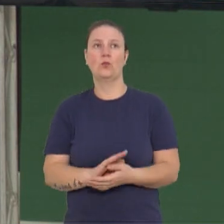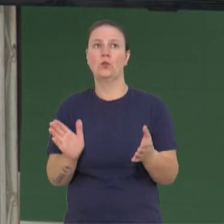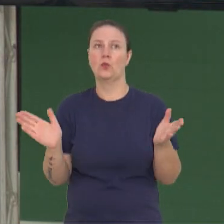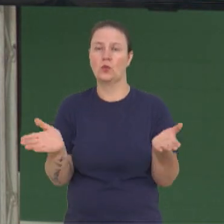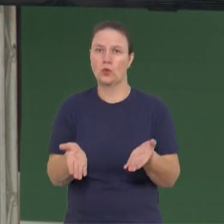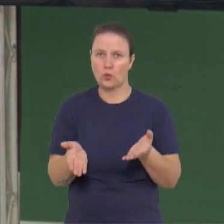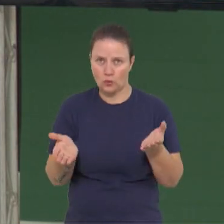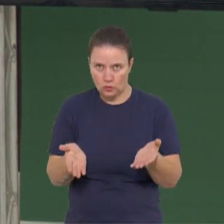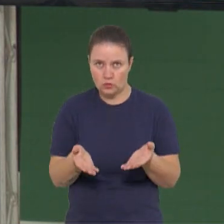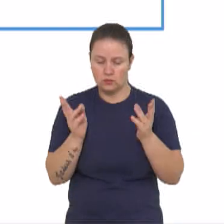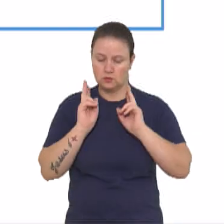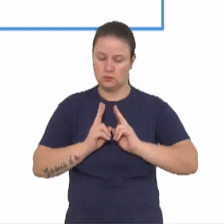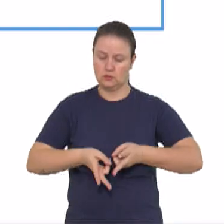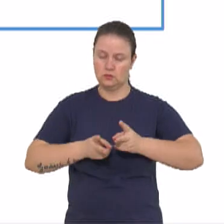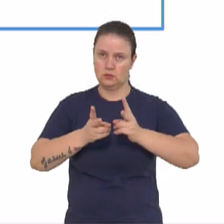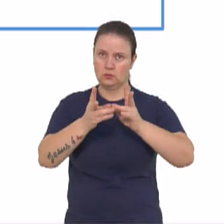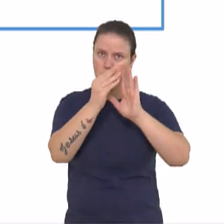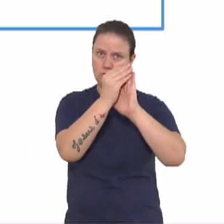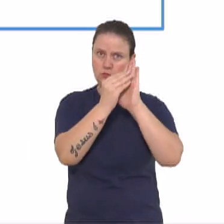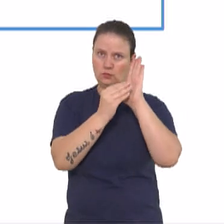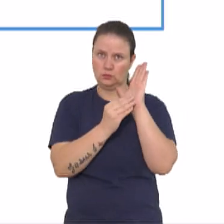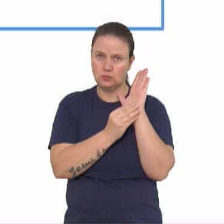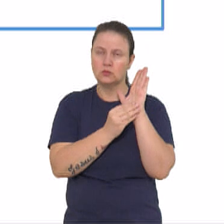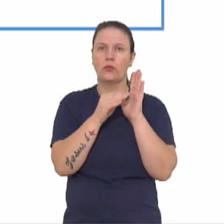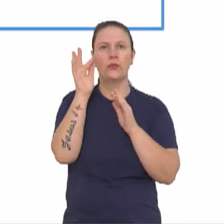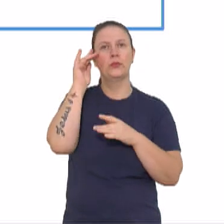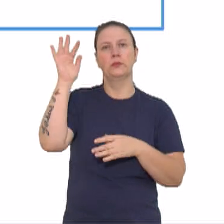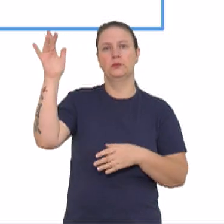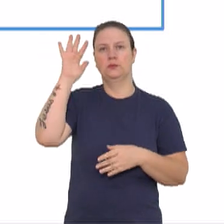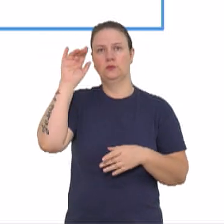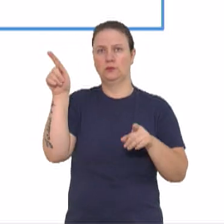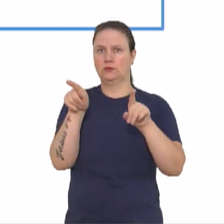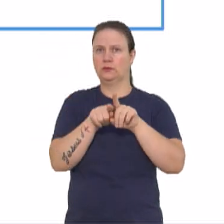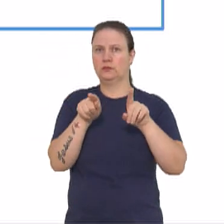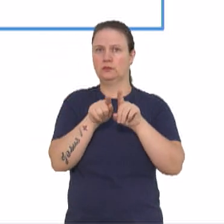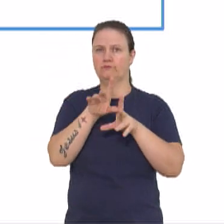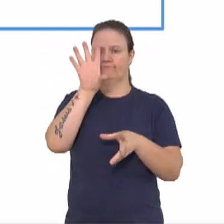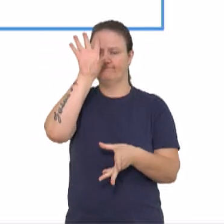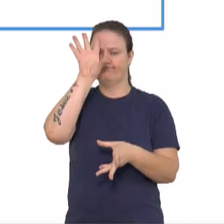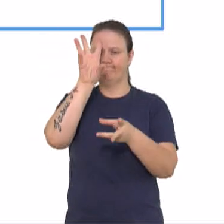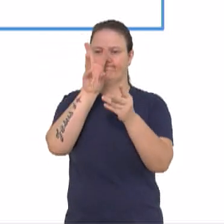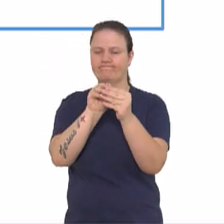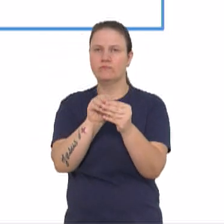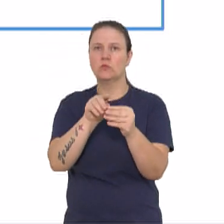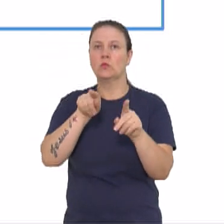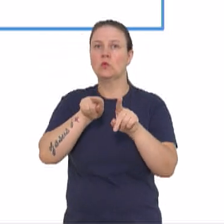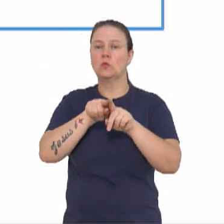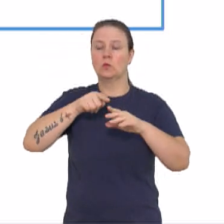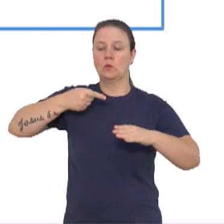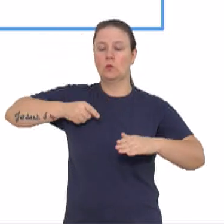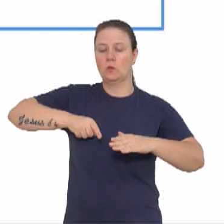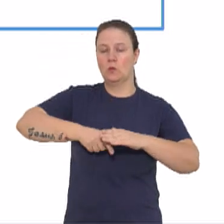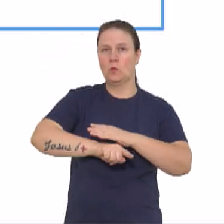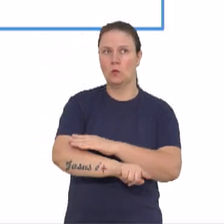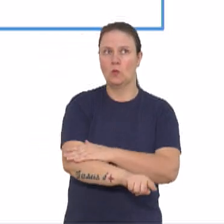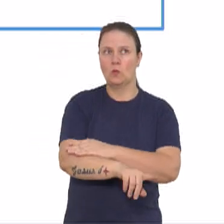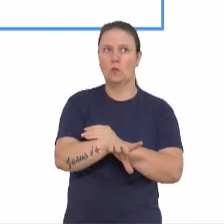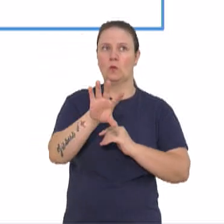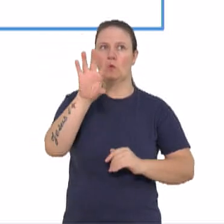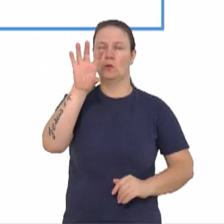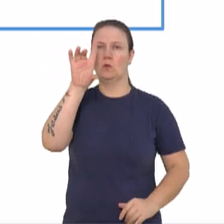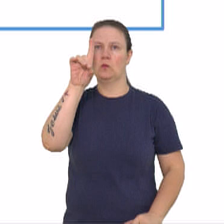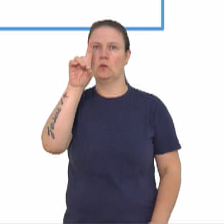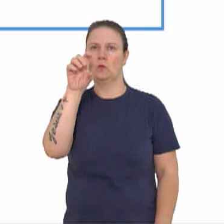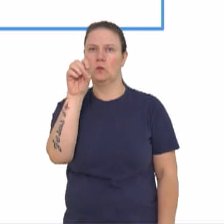Hoje, nós vamos continuar com a filosofia de Heráclito, fazendo uma boa revisão e nos aprofundando na doxografia e